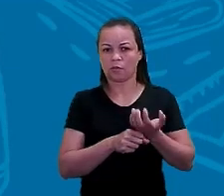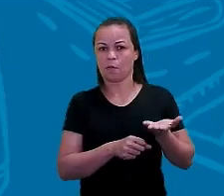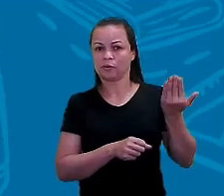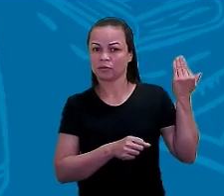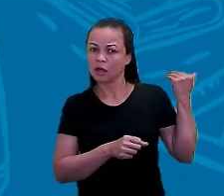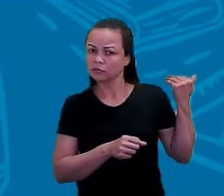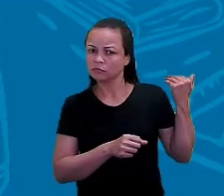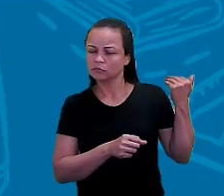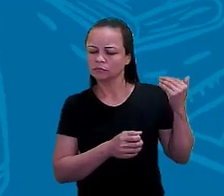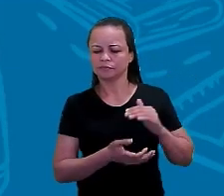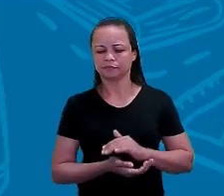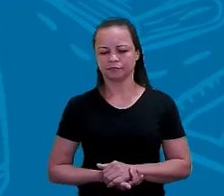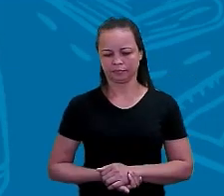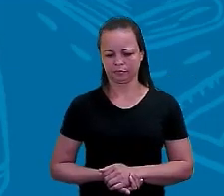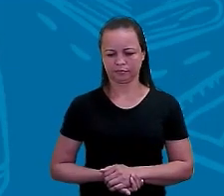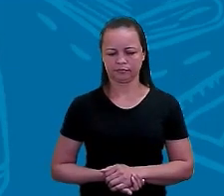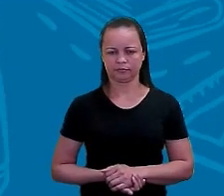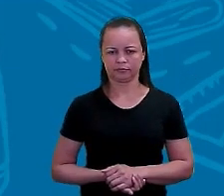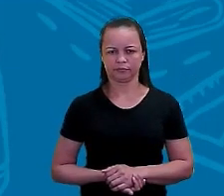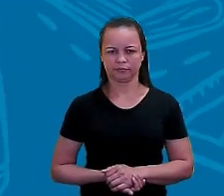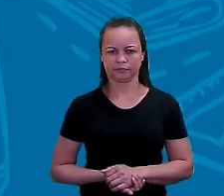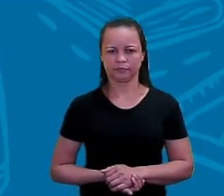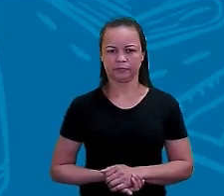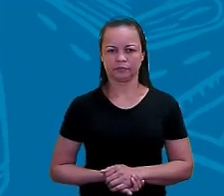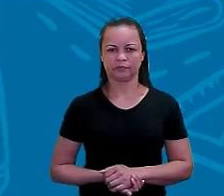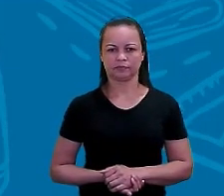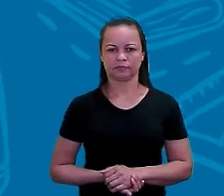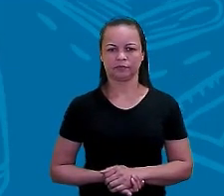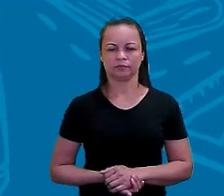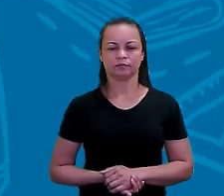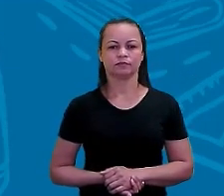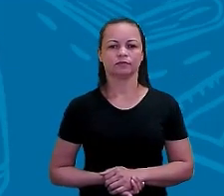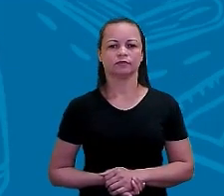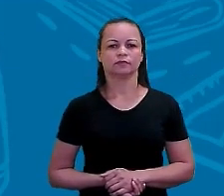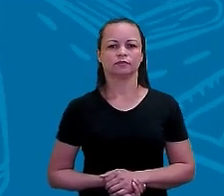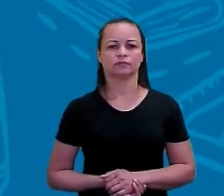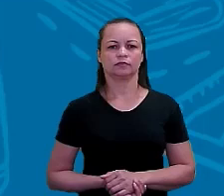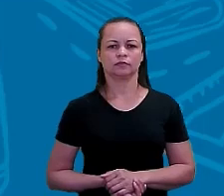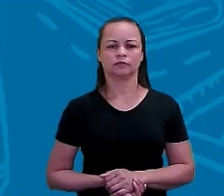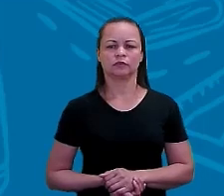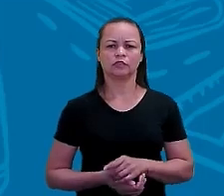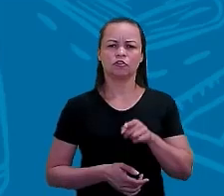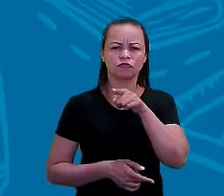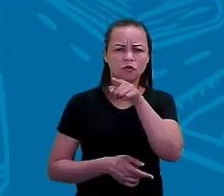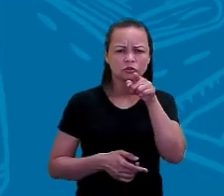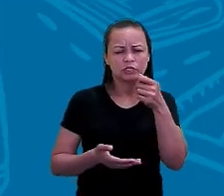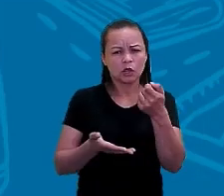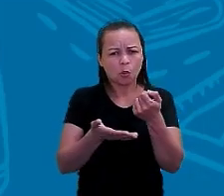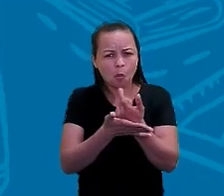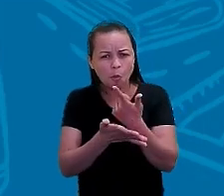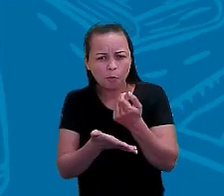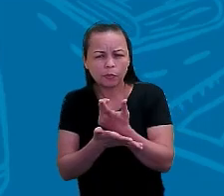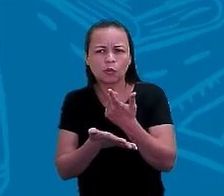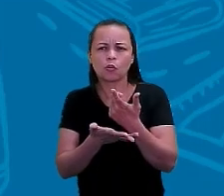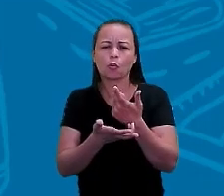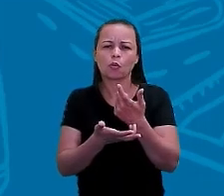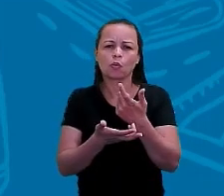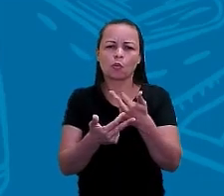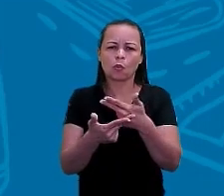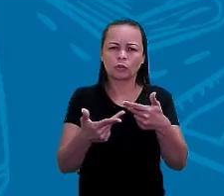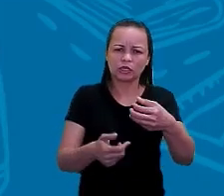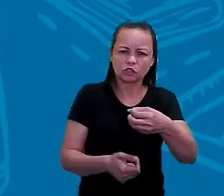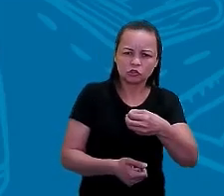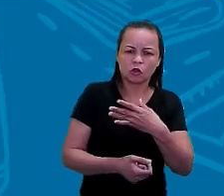no, I didn't? And the other, did you buy something new last week? Você comprou alguma coisa nova semana